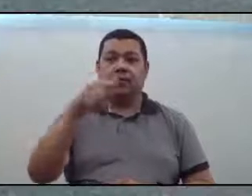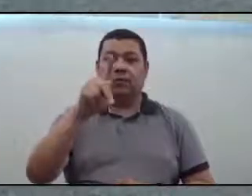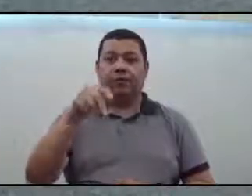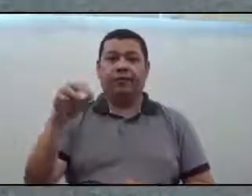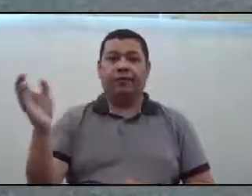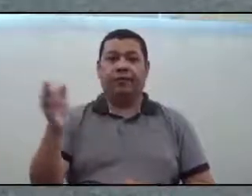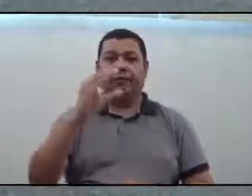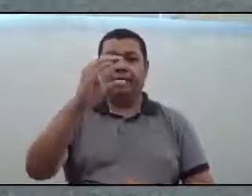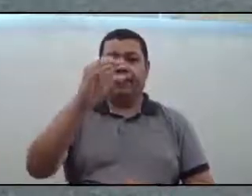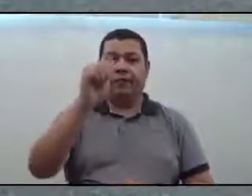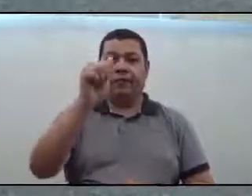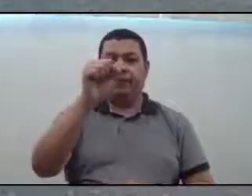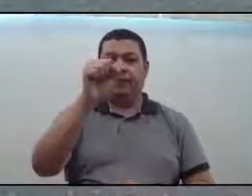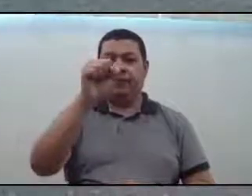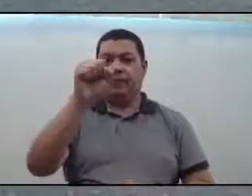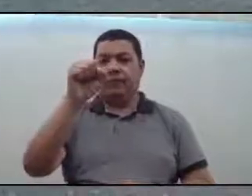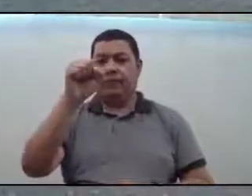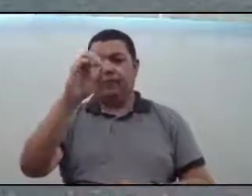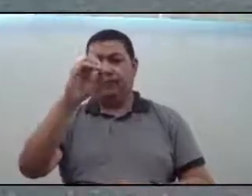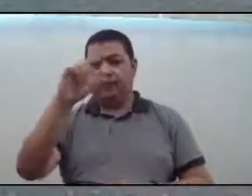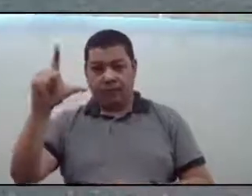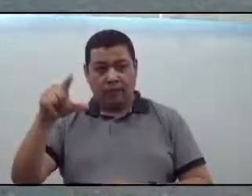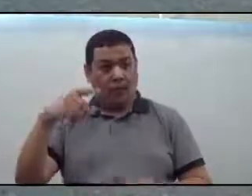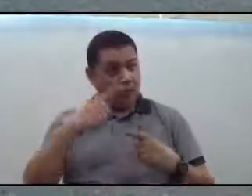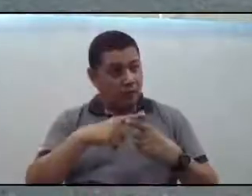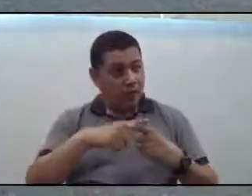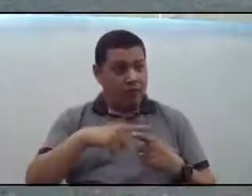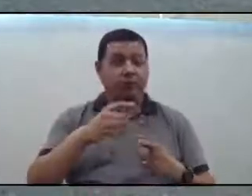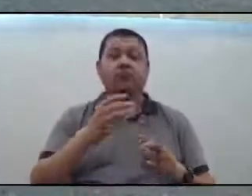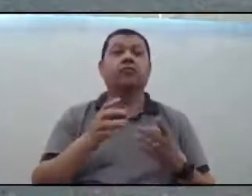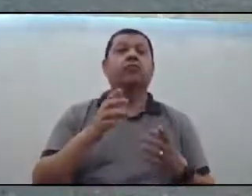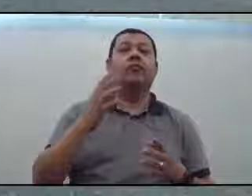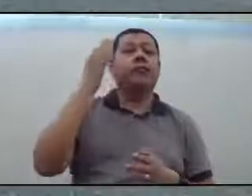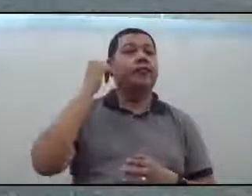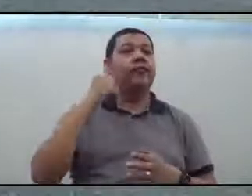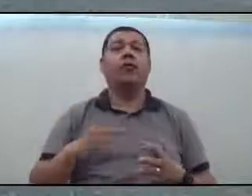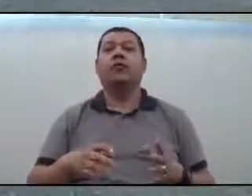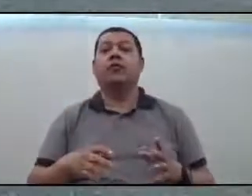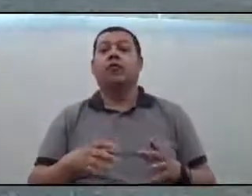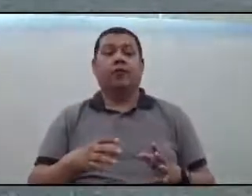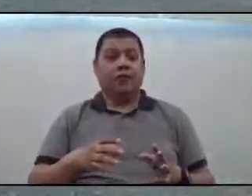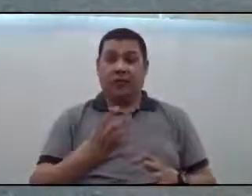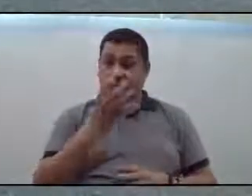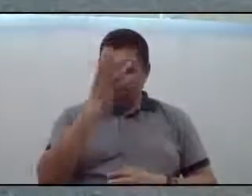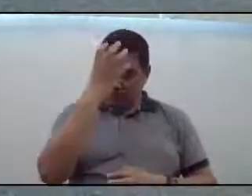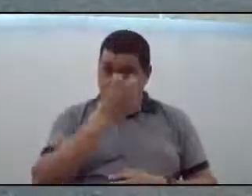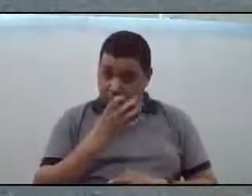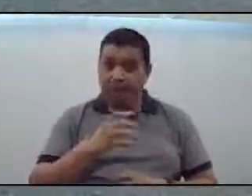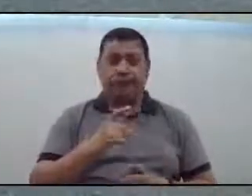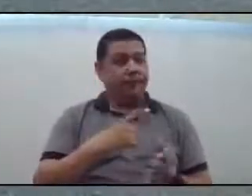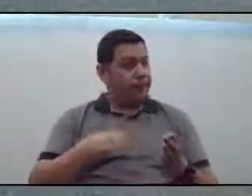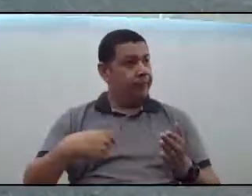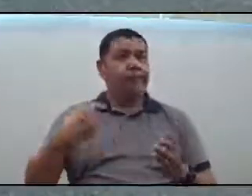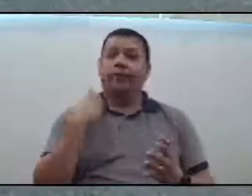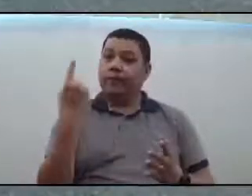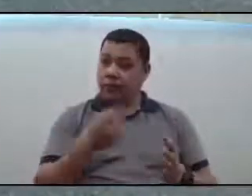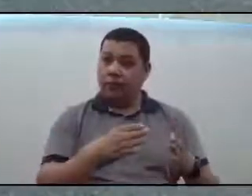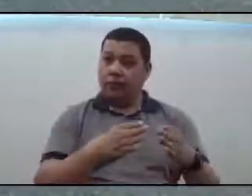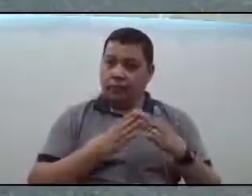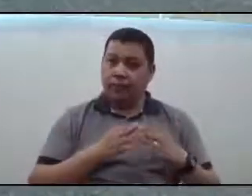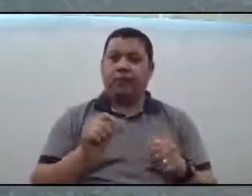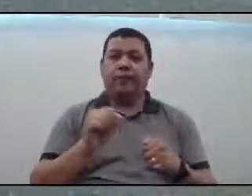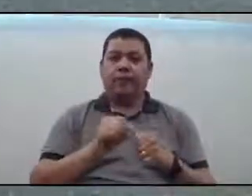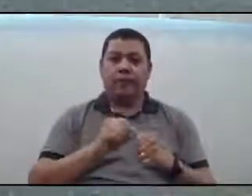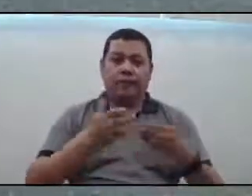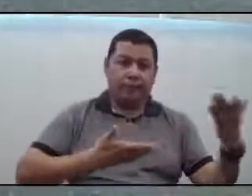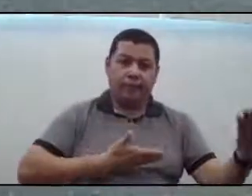esse tome conhecimento da serenidade do processo, do nosso pedido aqui, e faça essa